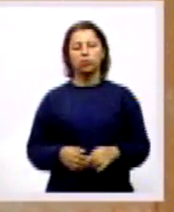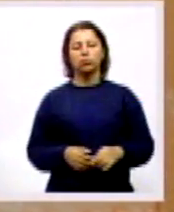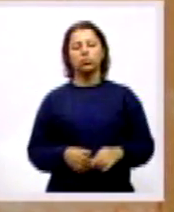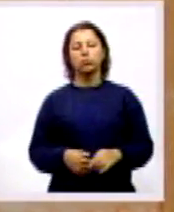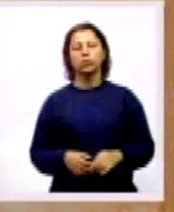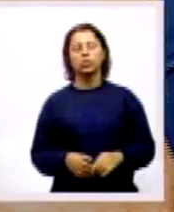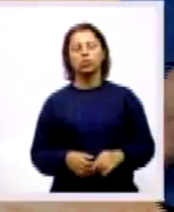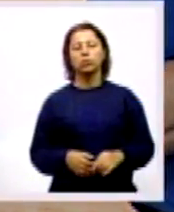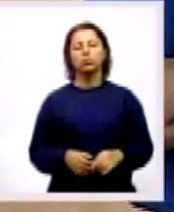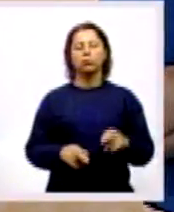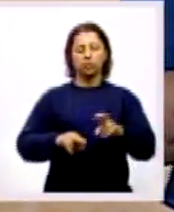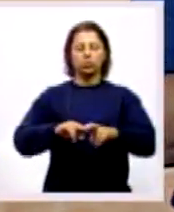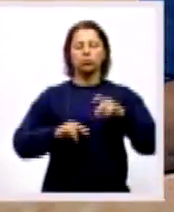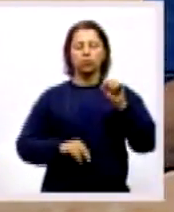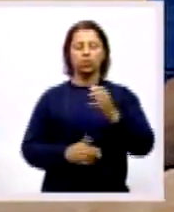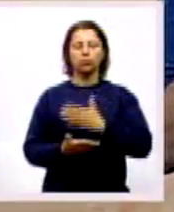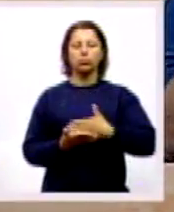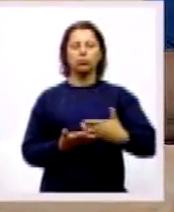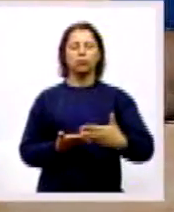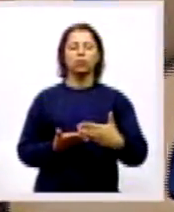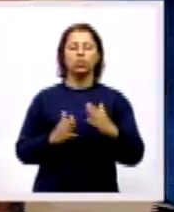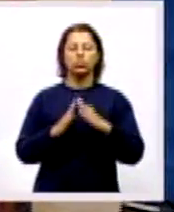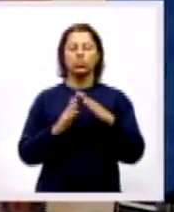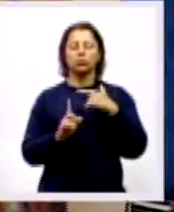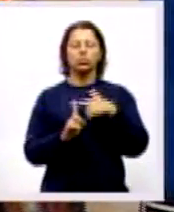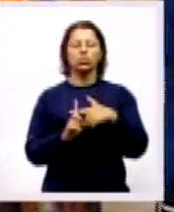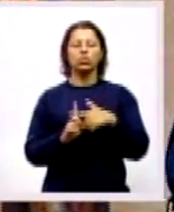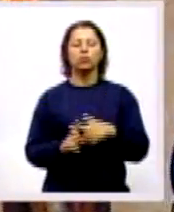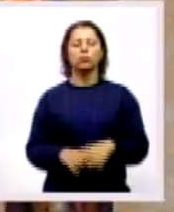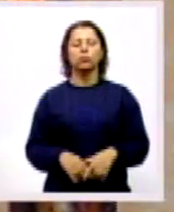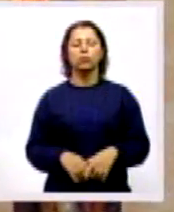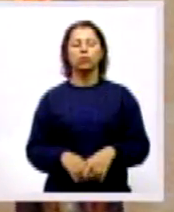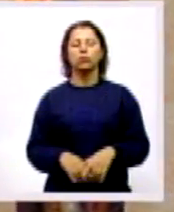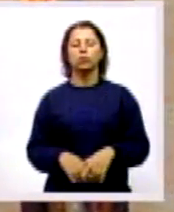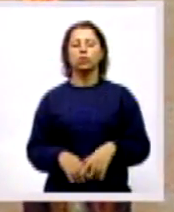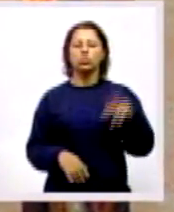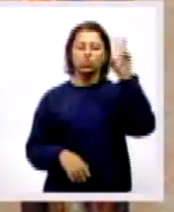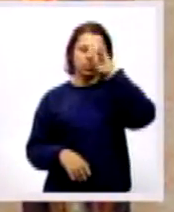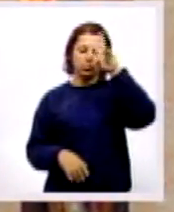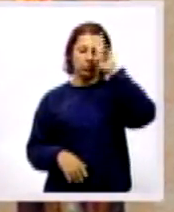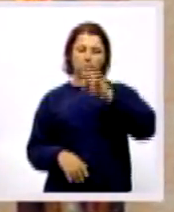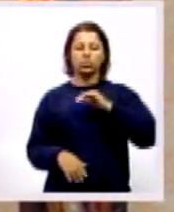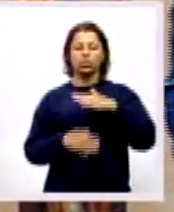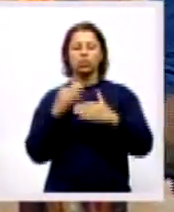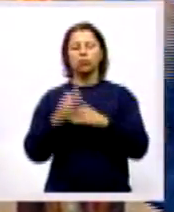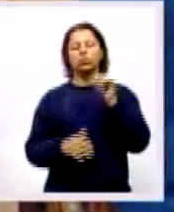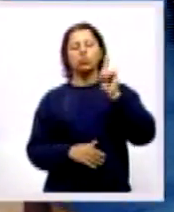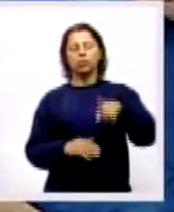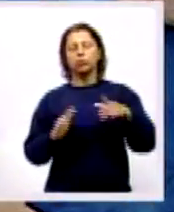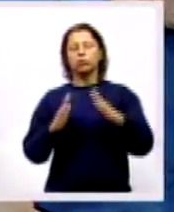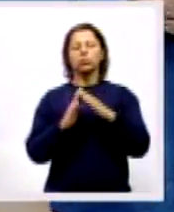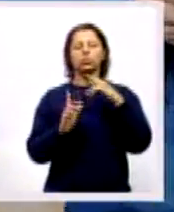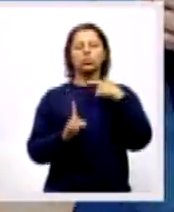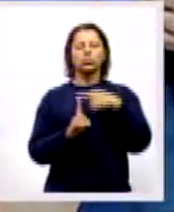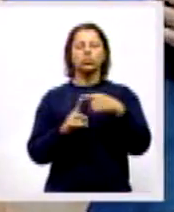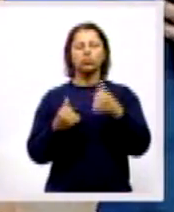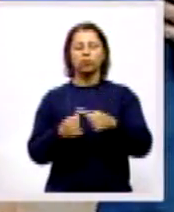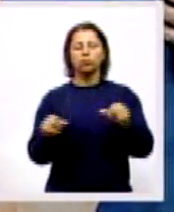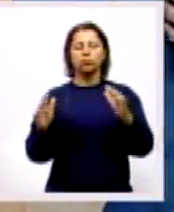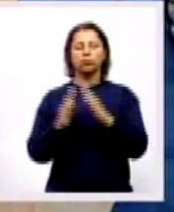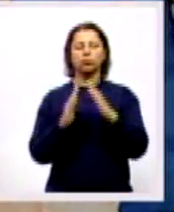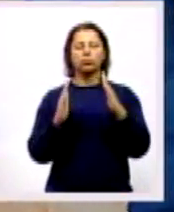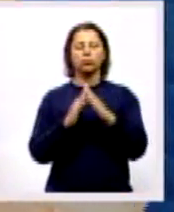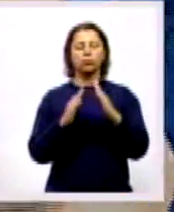E é por isso que no início da igreja, a metáfora daquilo que tudo que era a igreja estava nas casas,